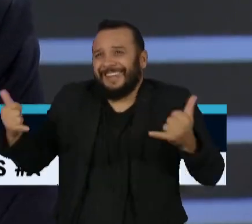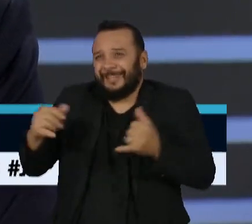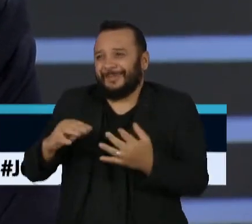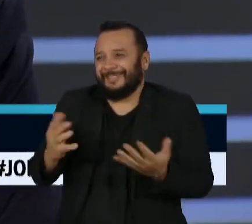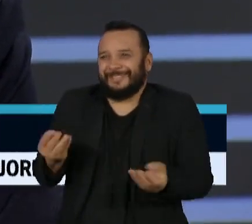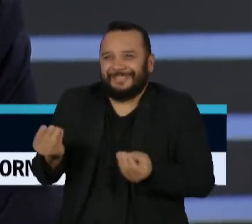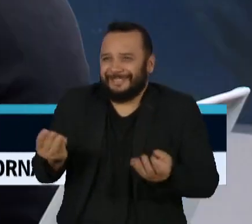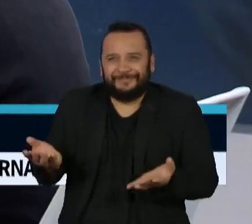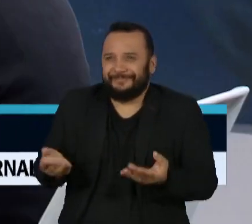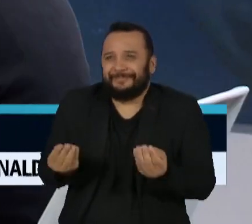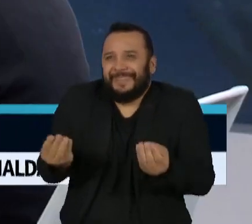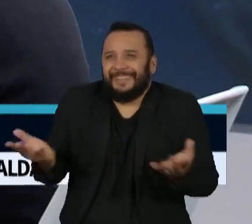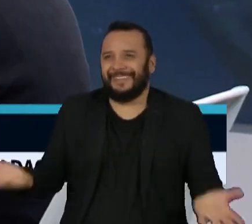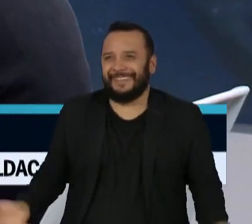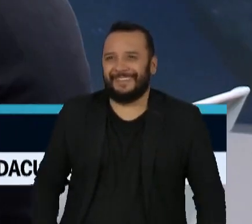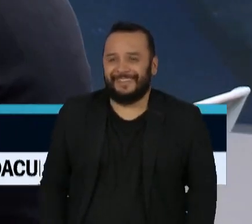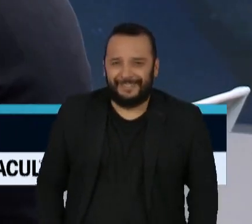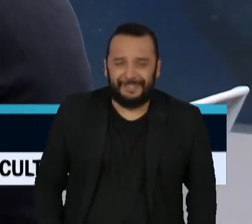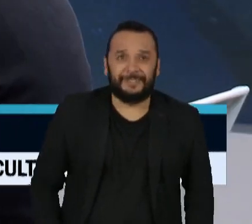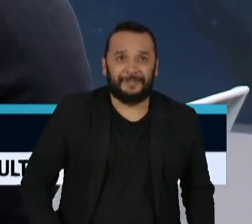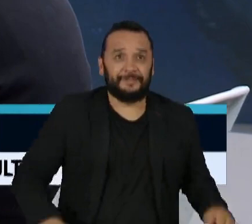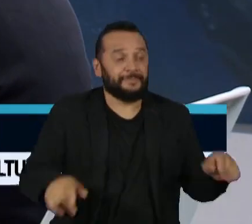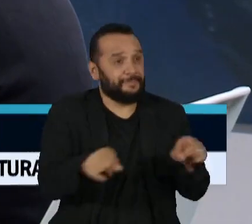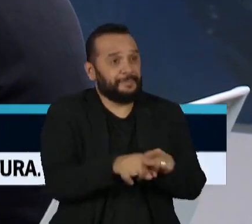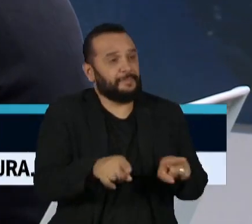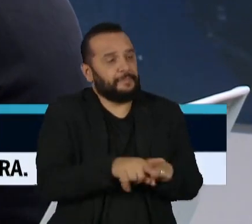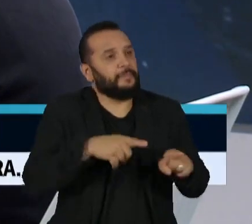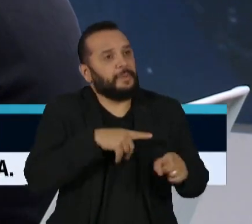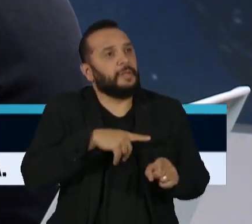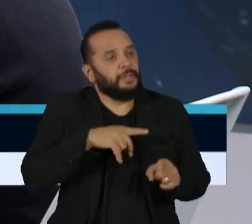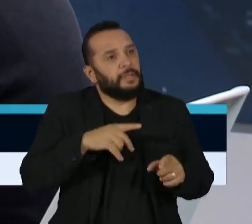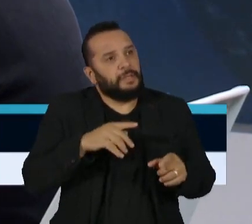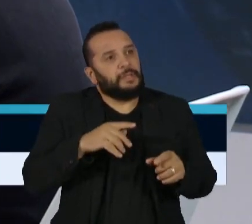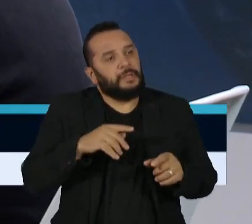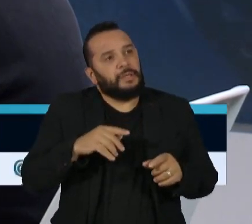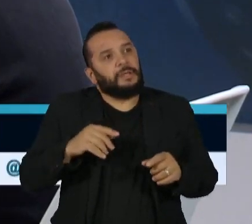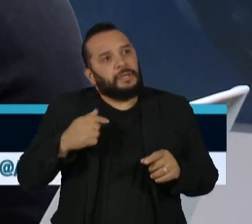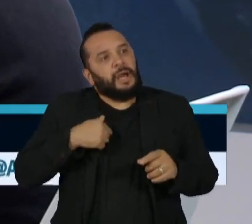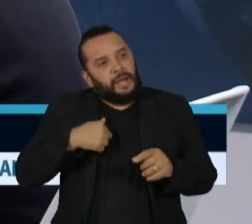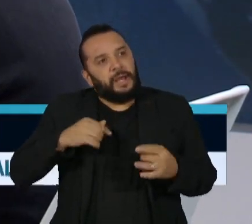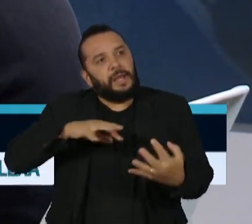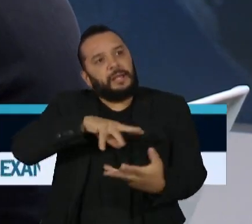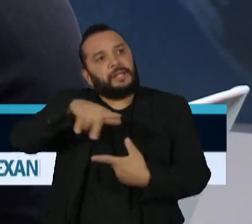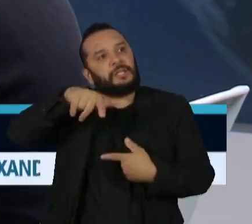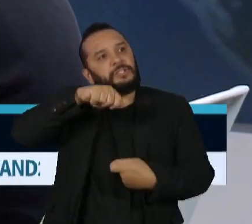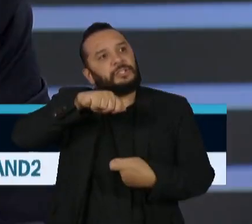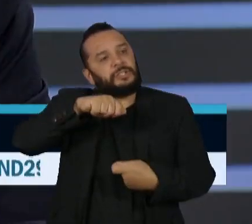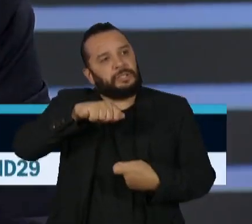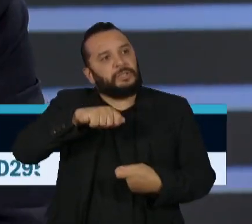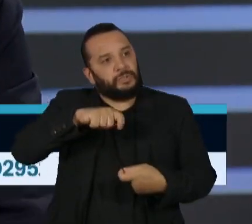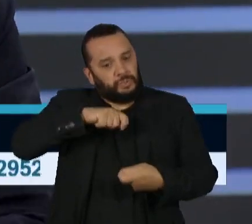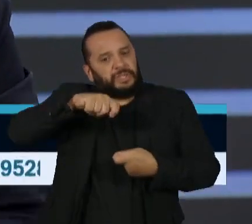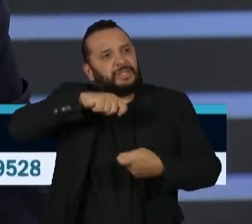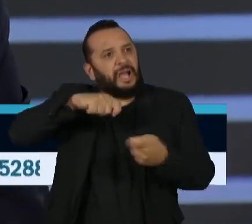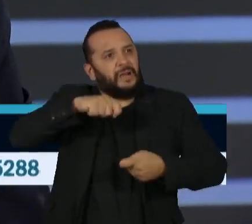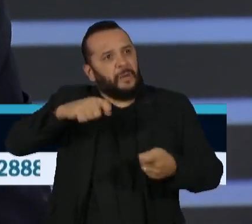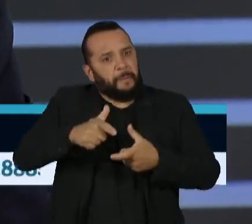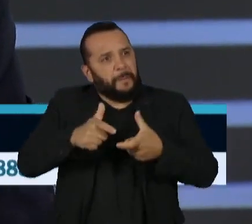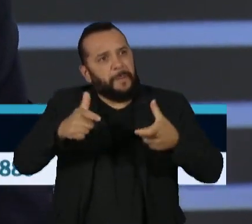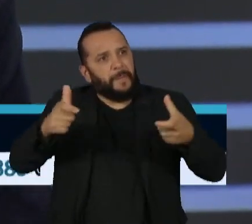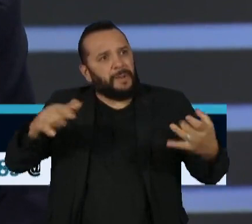agora o que que consumo de energia renovável cresceu em todo mundo com exceção da Europa Inclusive a Europa Oriental então